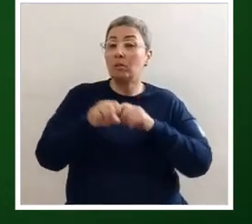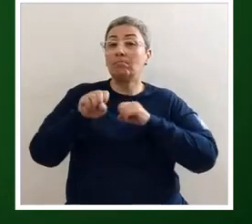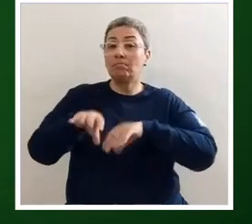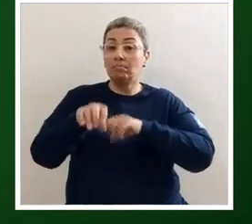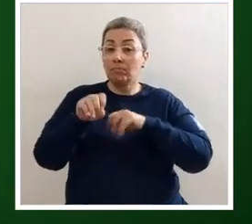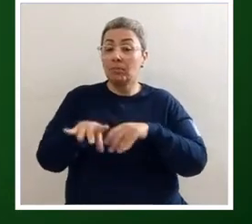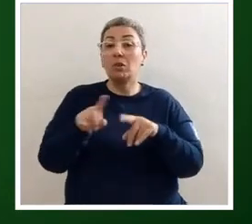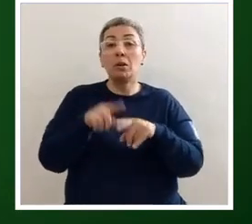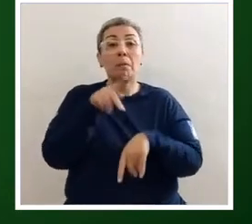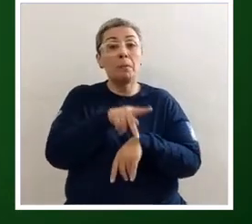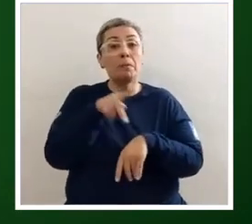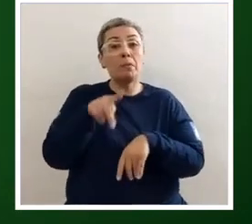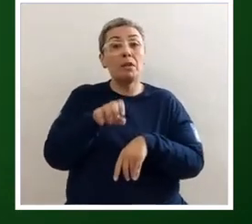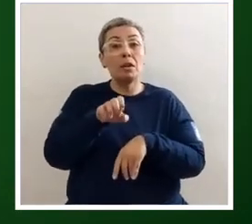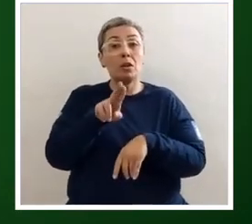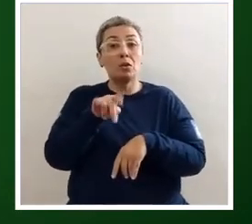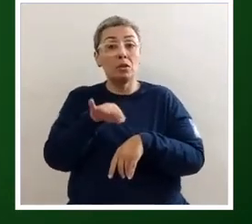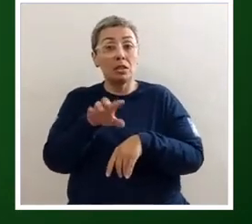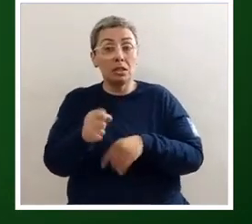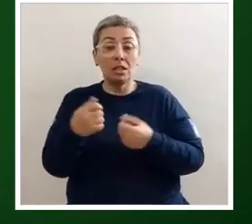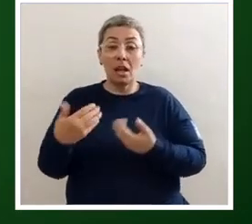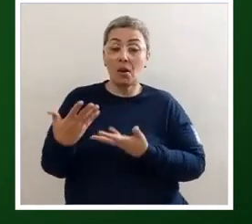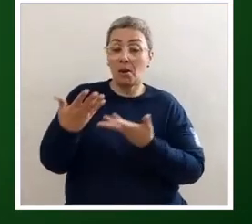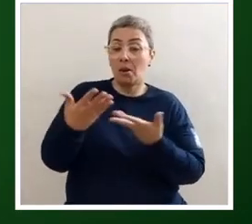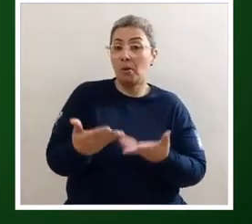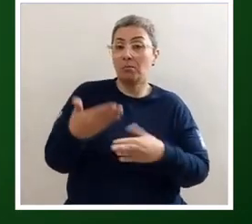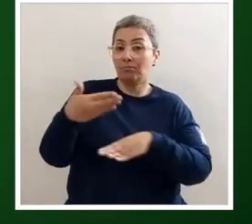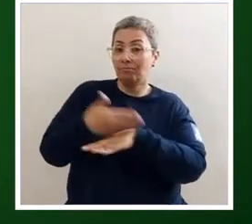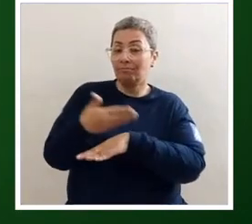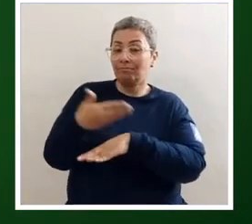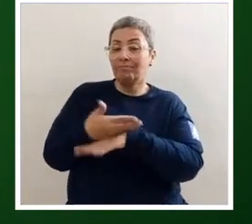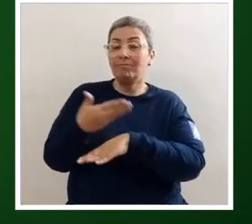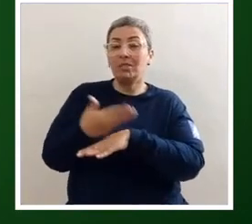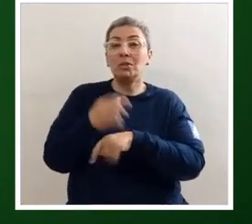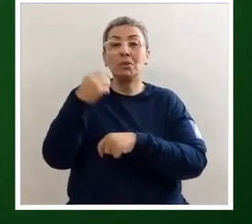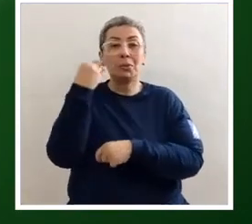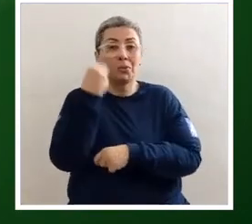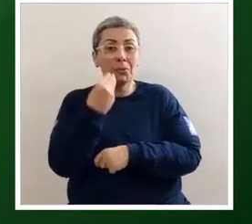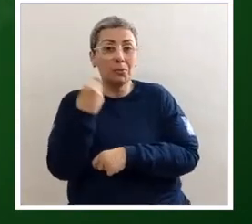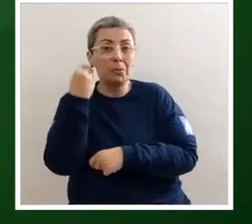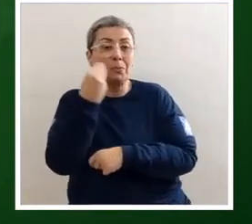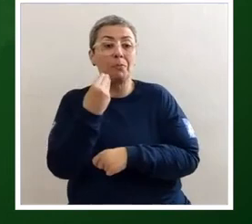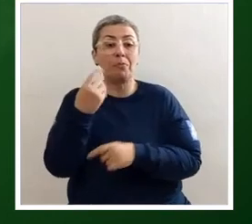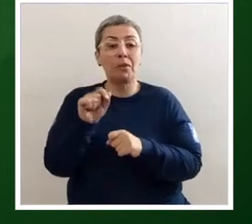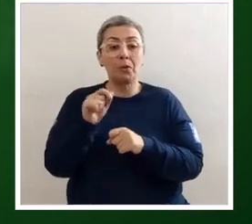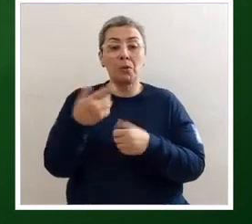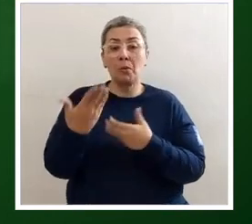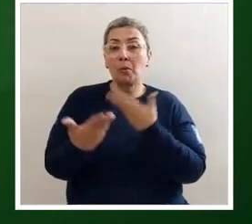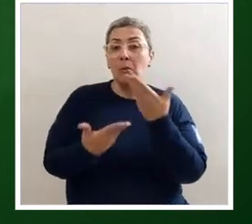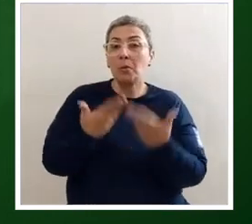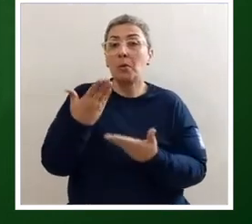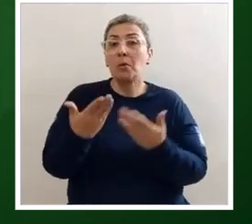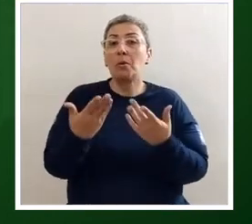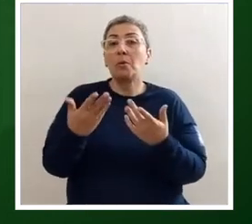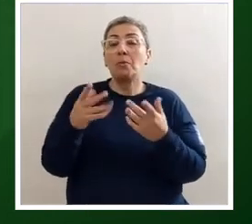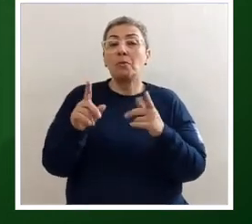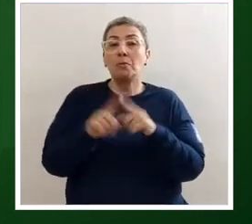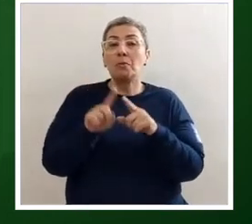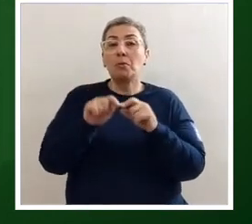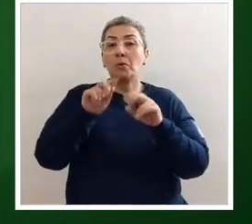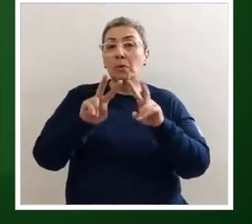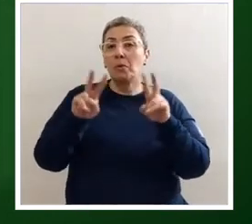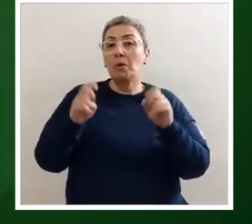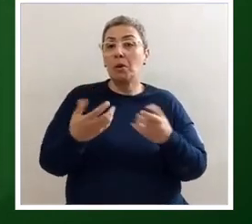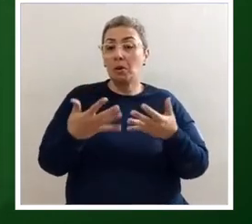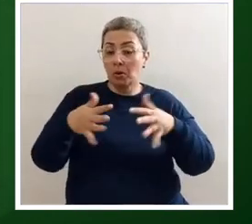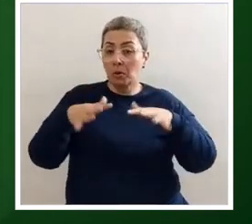que a professora Nice aqui nos brinda pela sua participação a sua experiência para tratar desse da